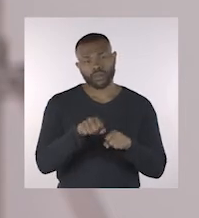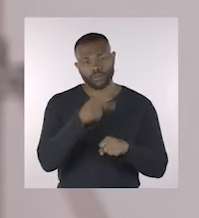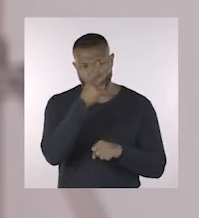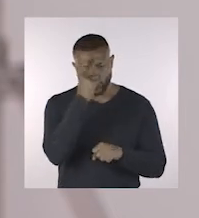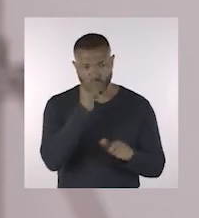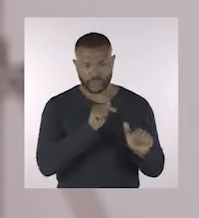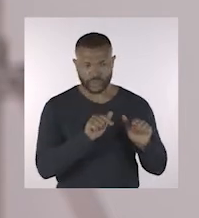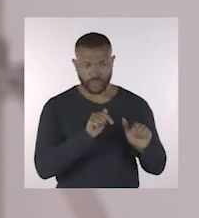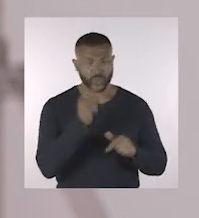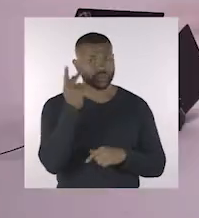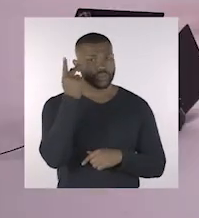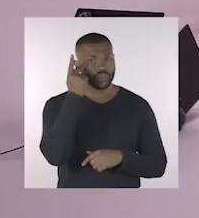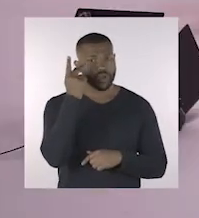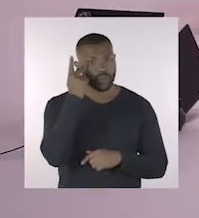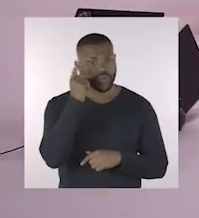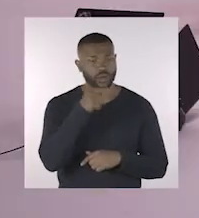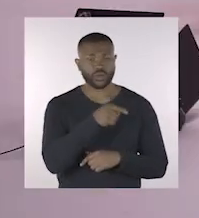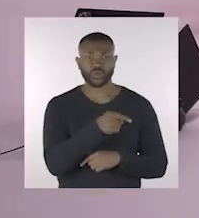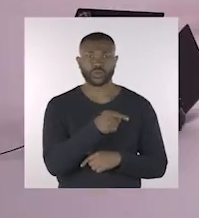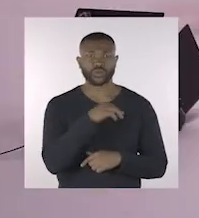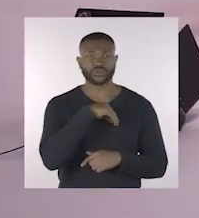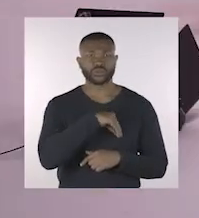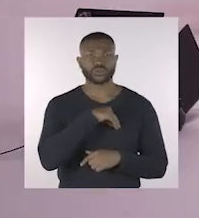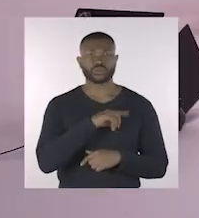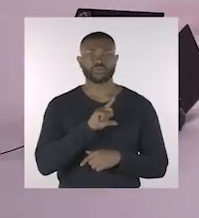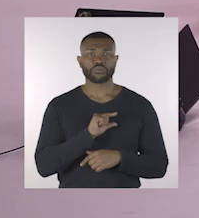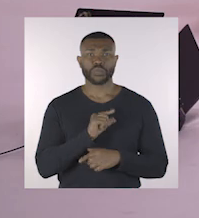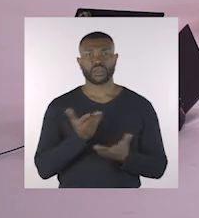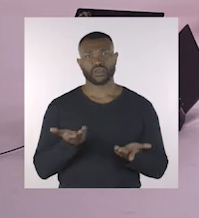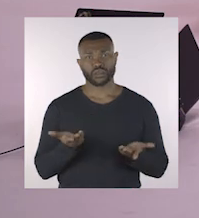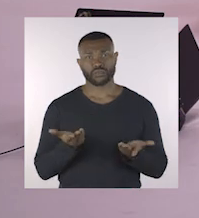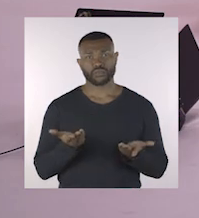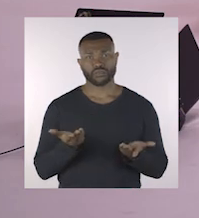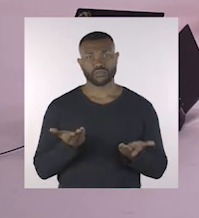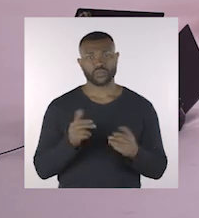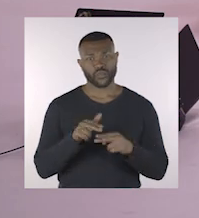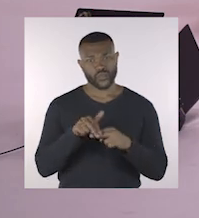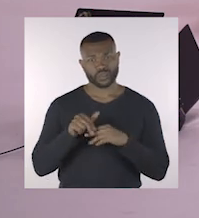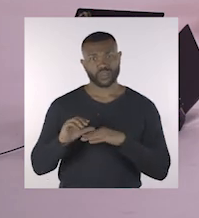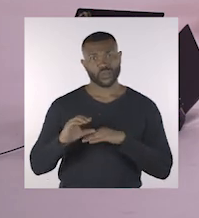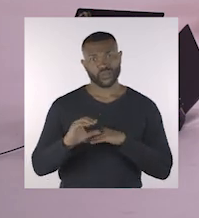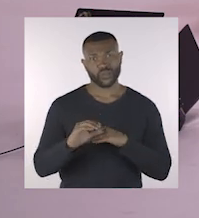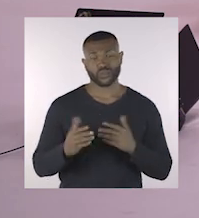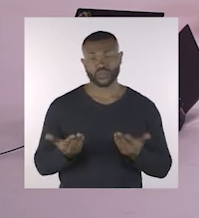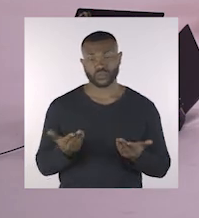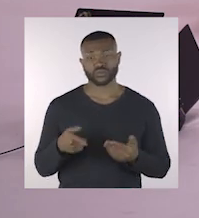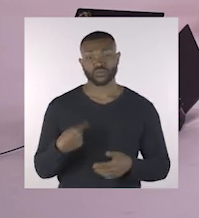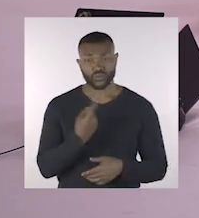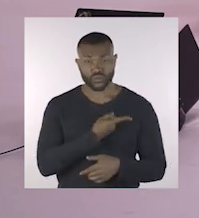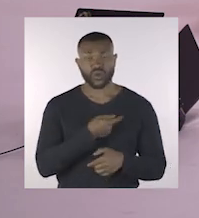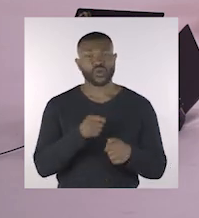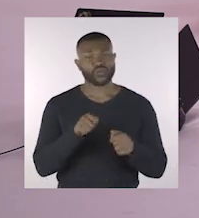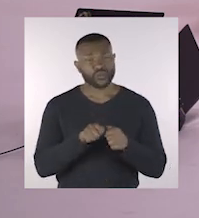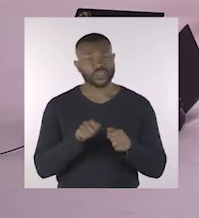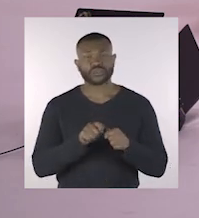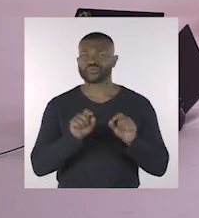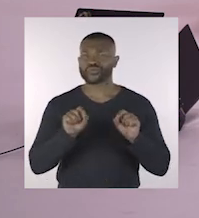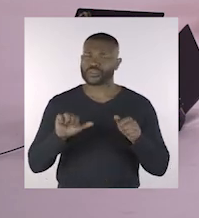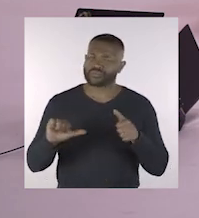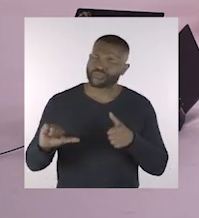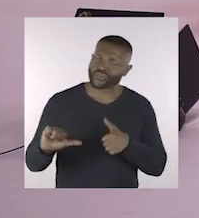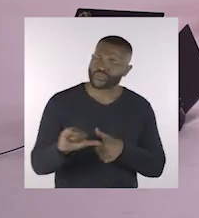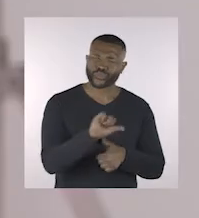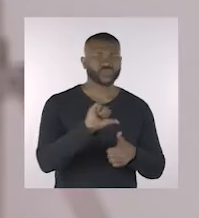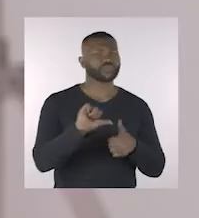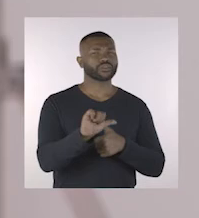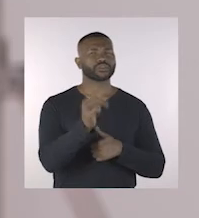parte do dinheiro e o trabalhador de São Paulo acaba ficando com uma parte muito pequena de esse recurso Então nós vamos